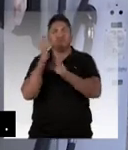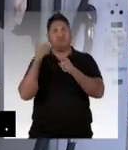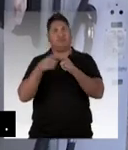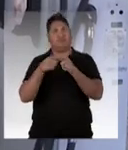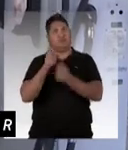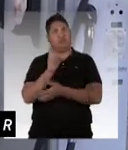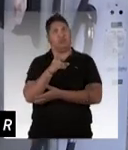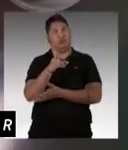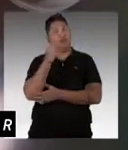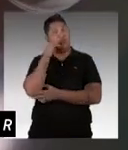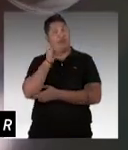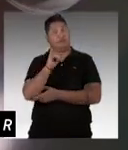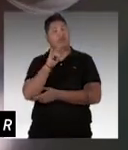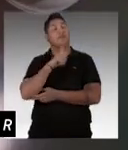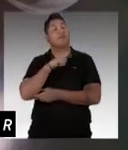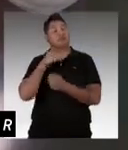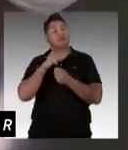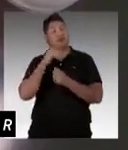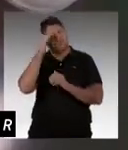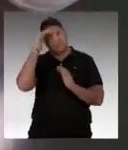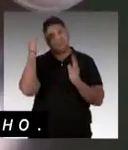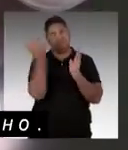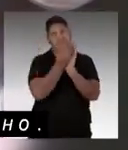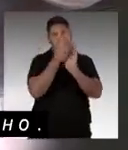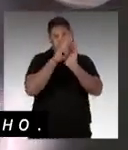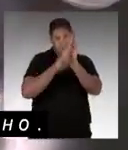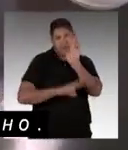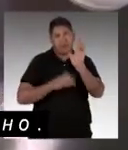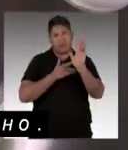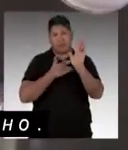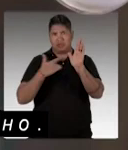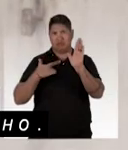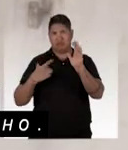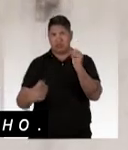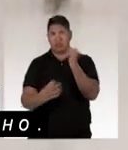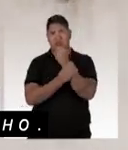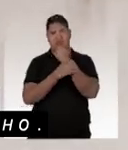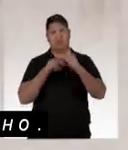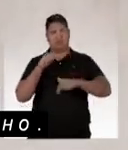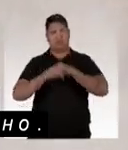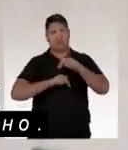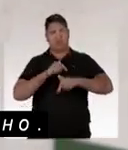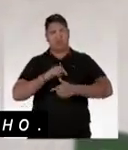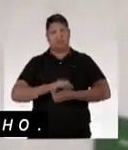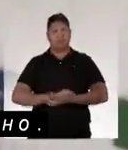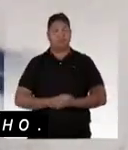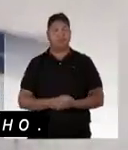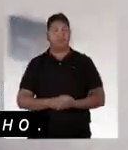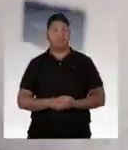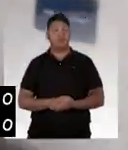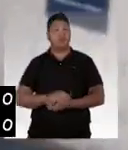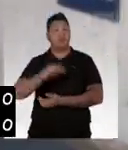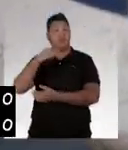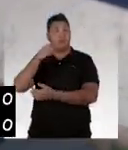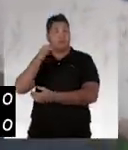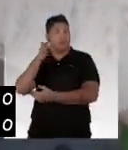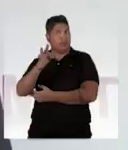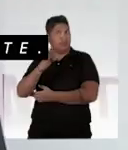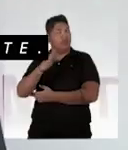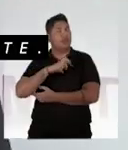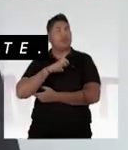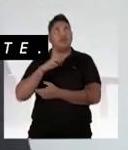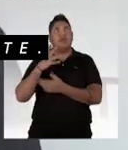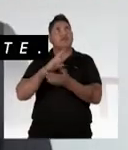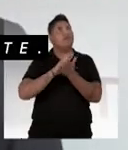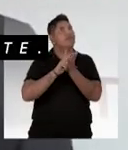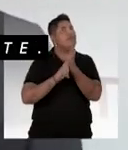periódicos. Para a prevenção, também devem seguir normas de saúde e segurança do trabalho. O Ministério Público do Trabalho